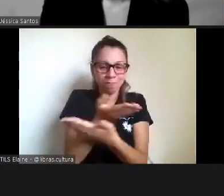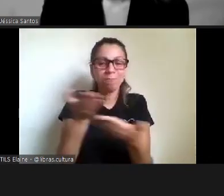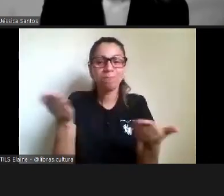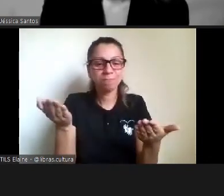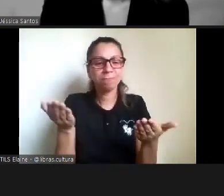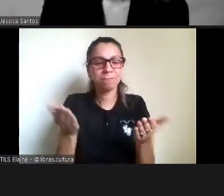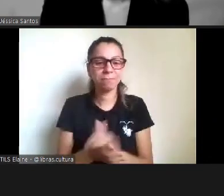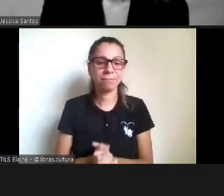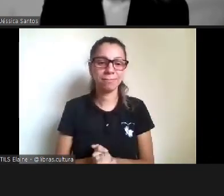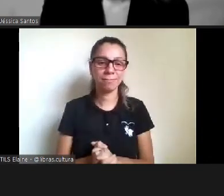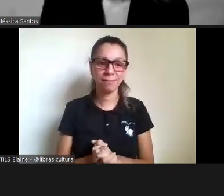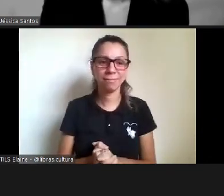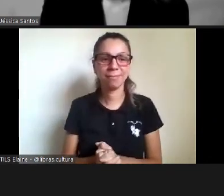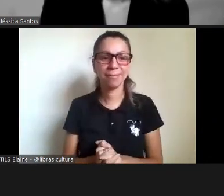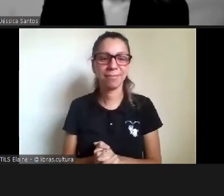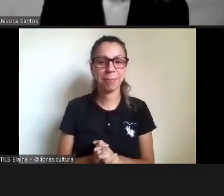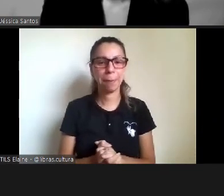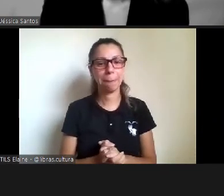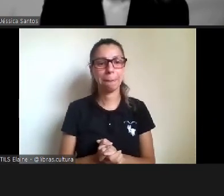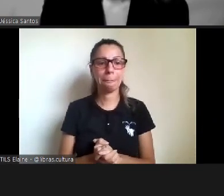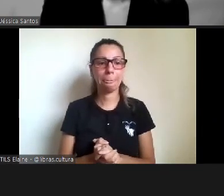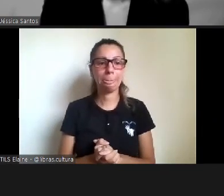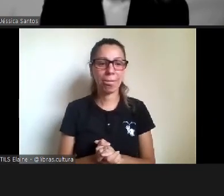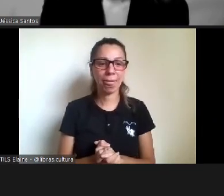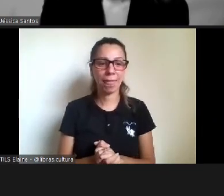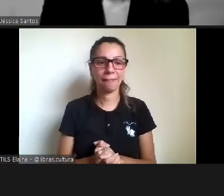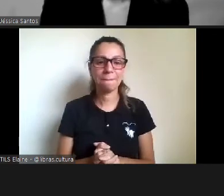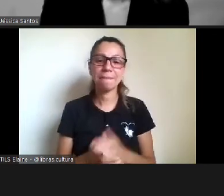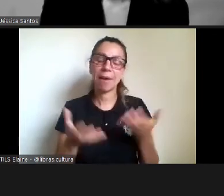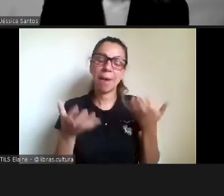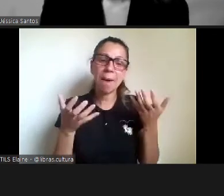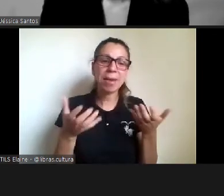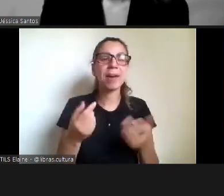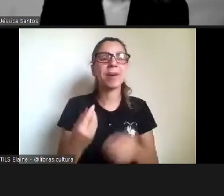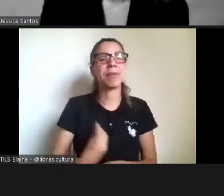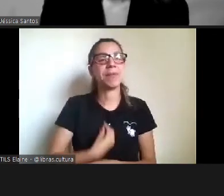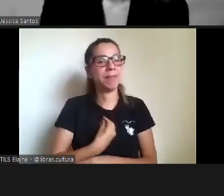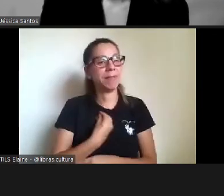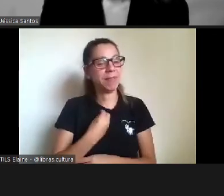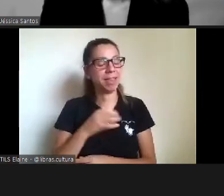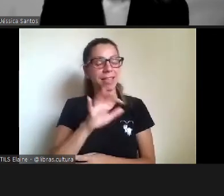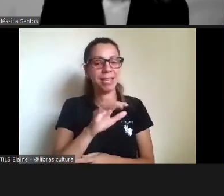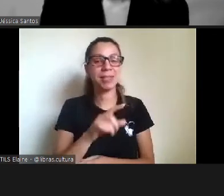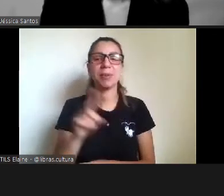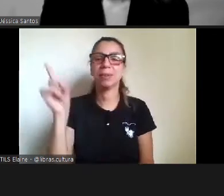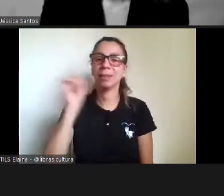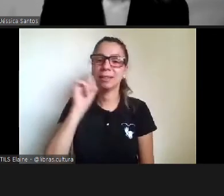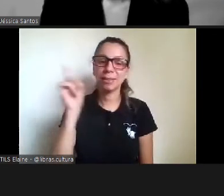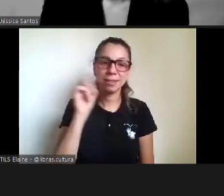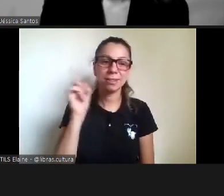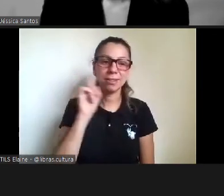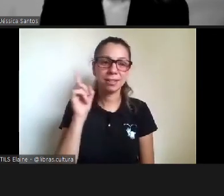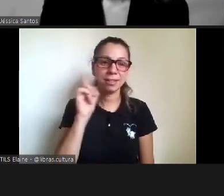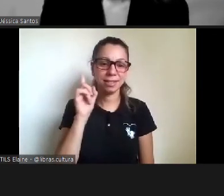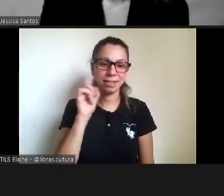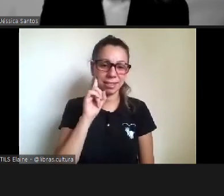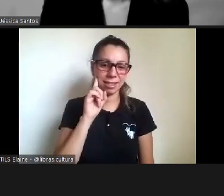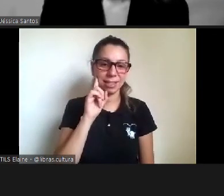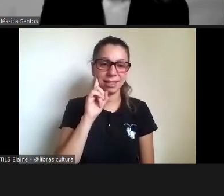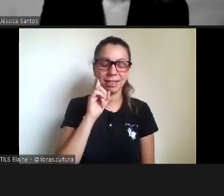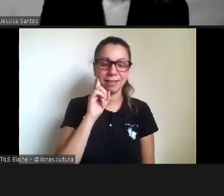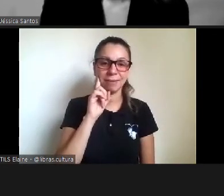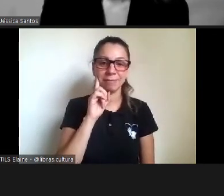Então, eu tô muito querendo viver isso, assim, todos os dias, né? A partir de